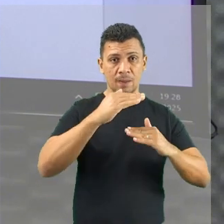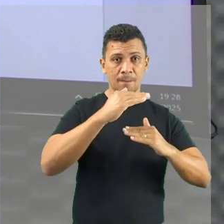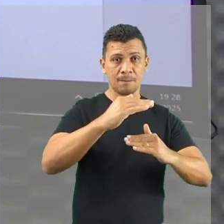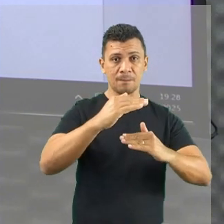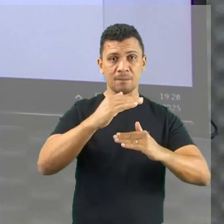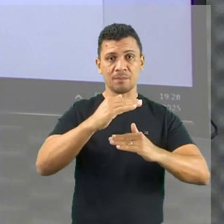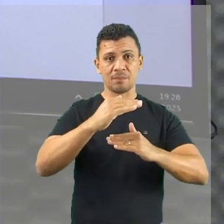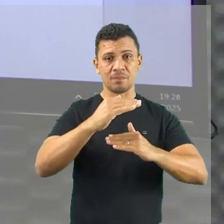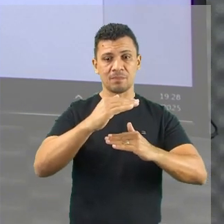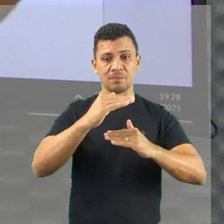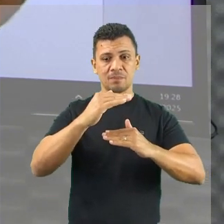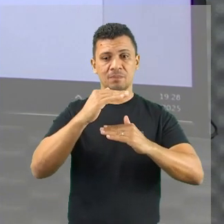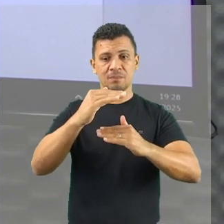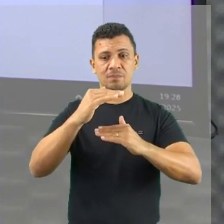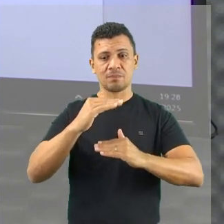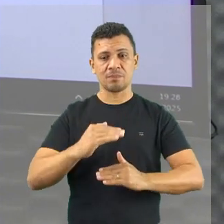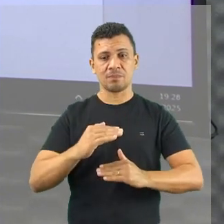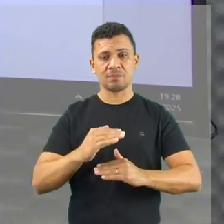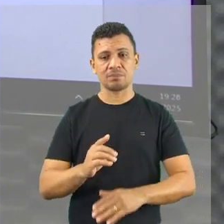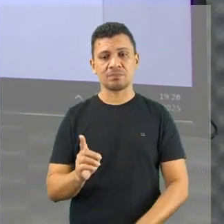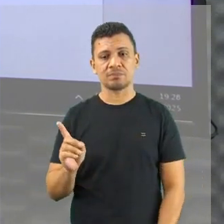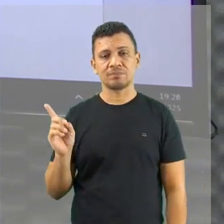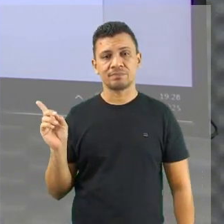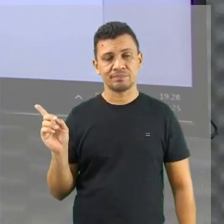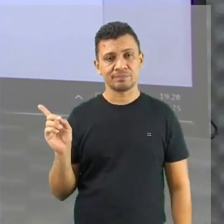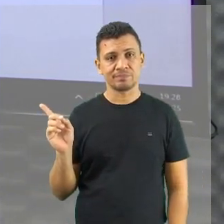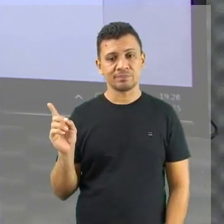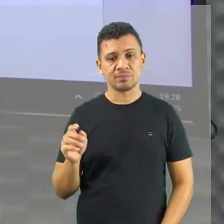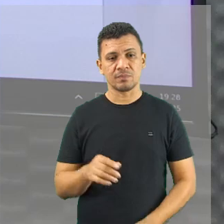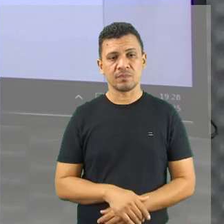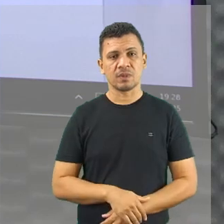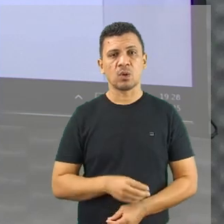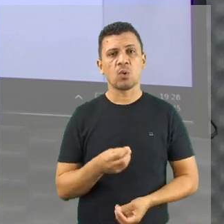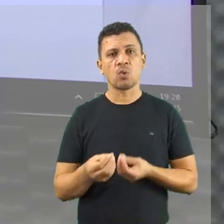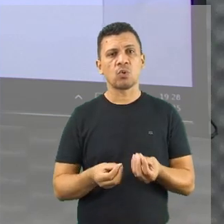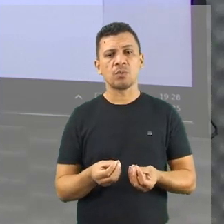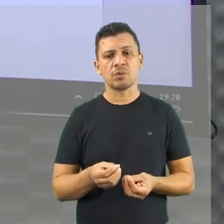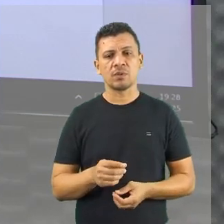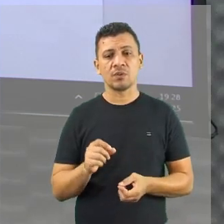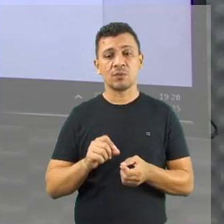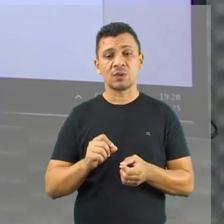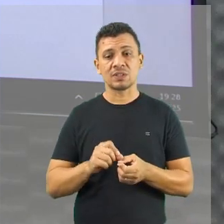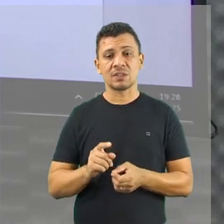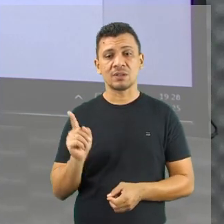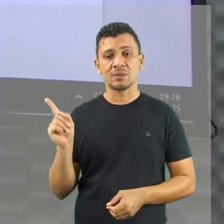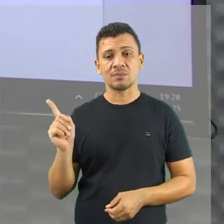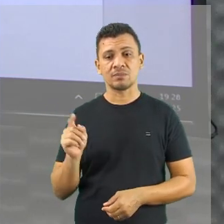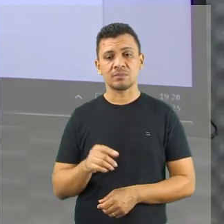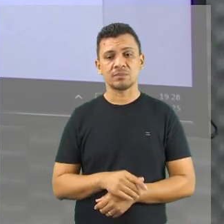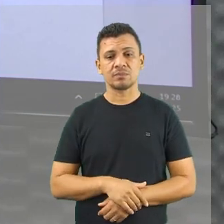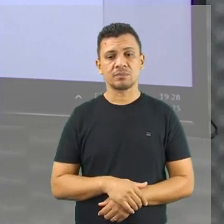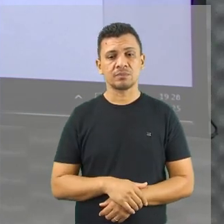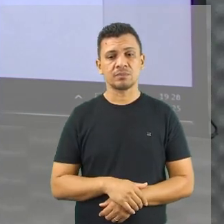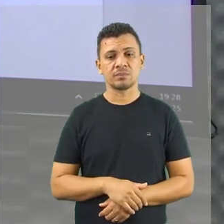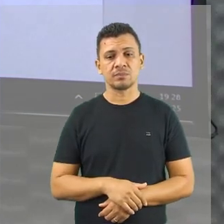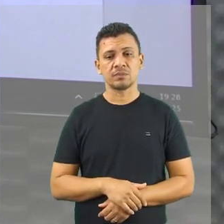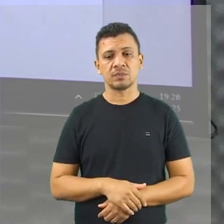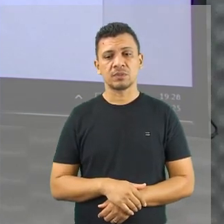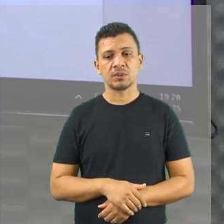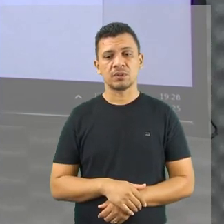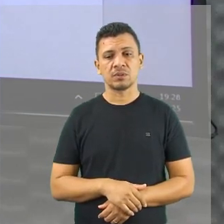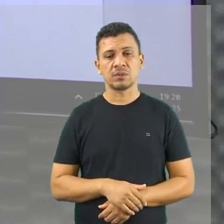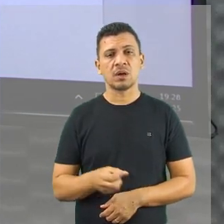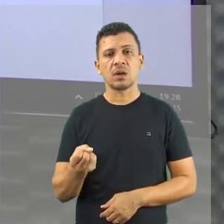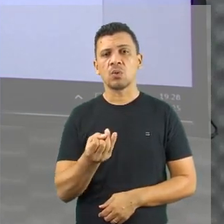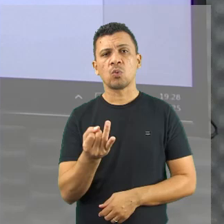pam, pam, pam, pam. Se tu quer saber se tem paralelo, é só tu fazer aqui, ó. Ó, aqui tem quantas linhas